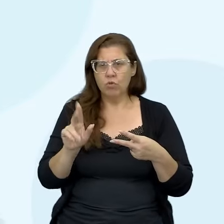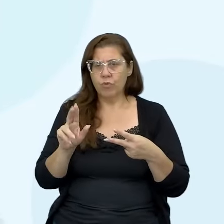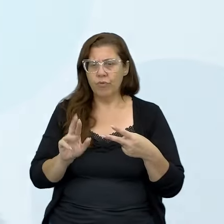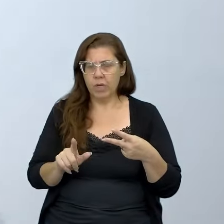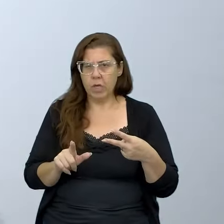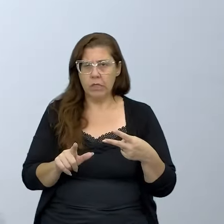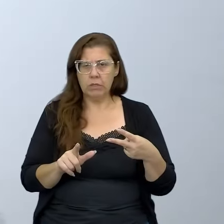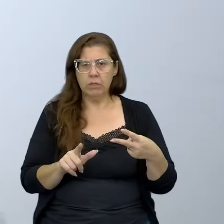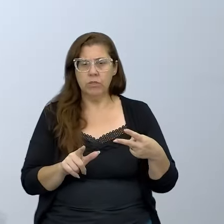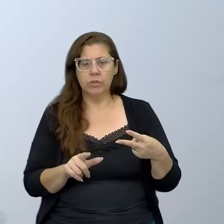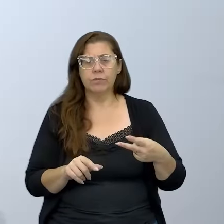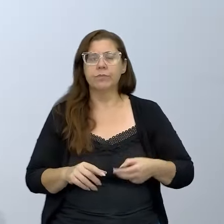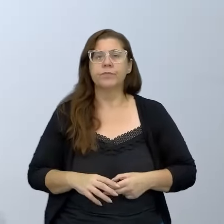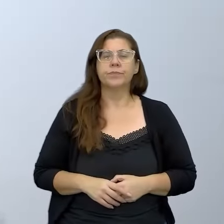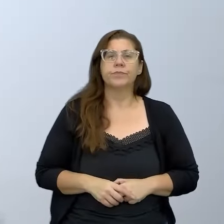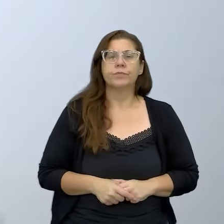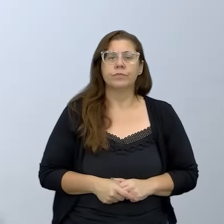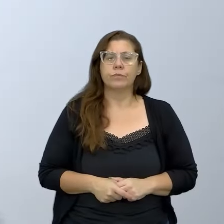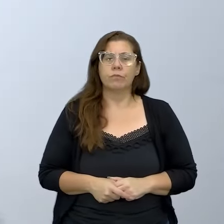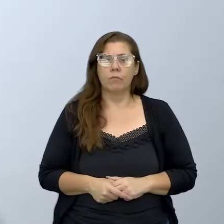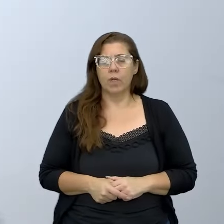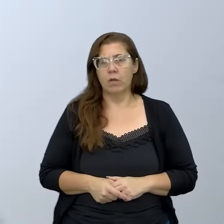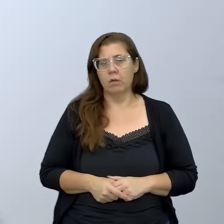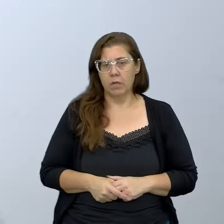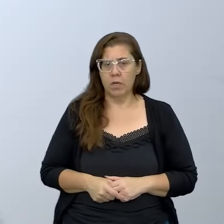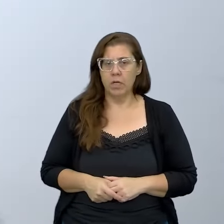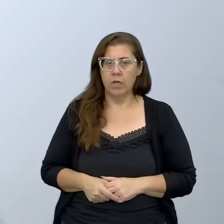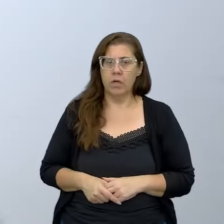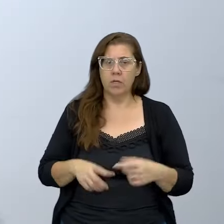mas parecidas para cada uma delas, né? Então, a